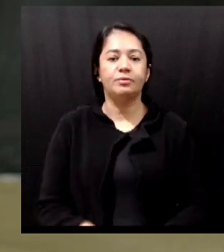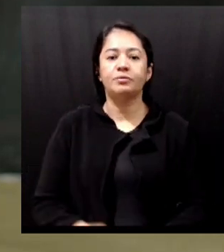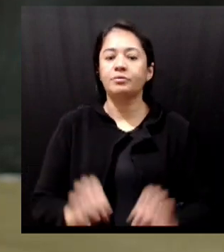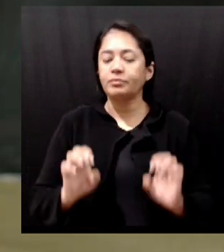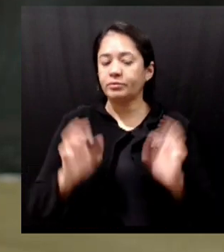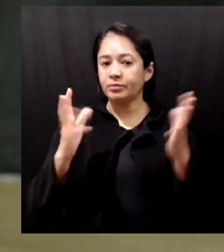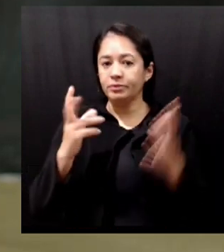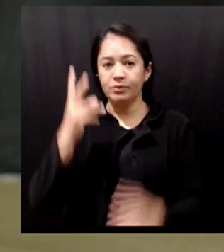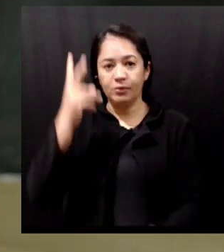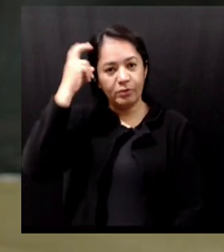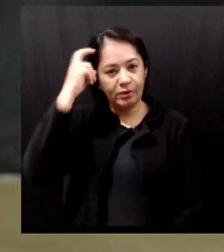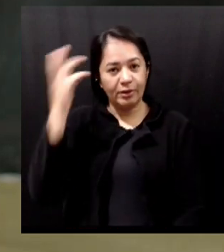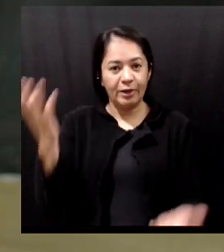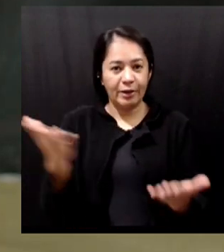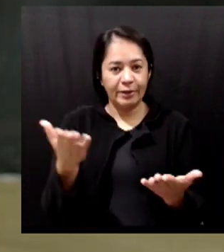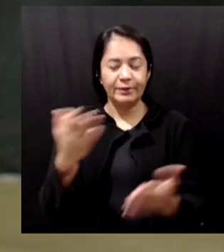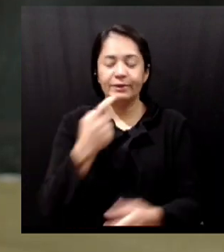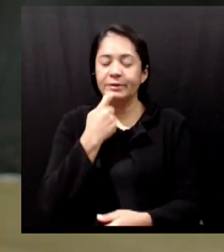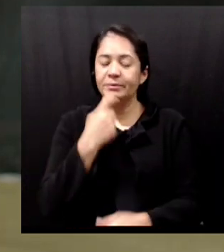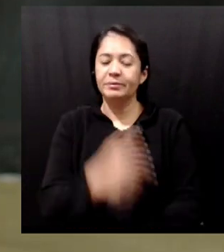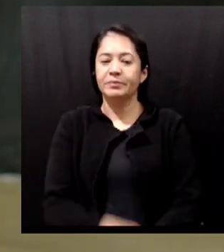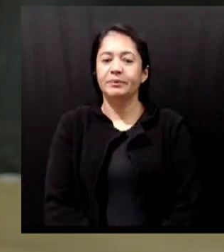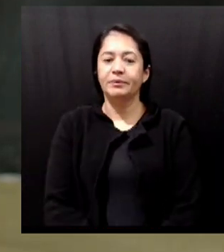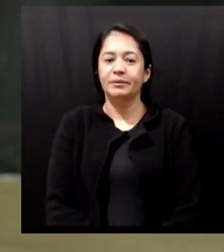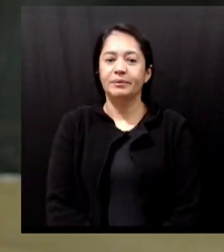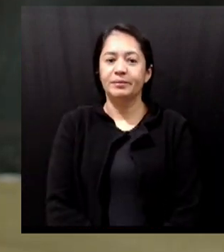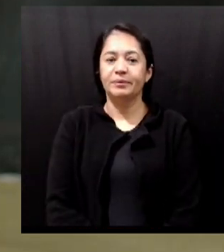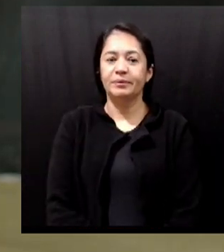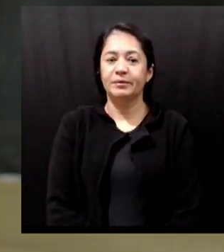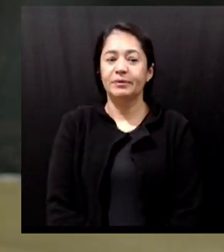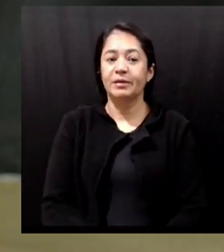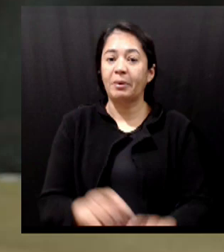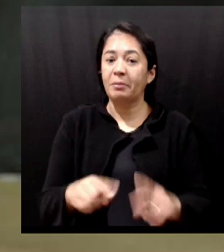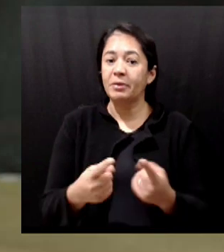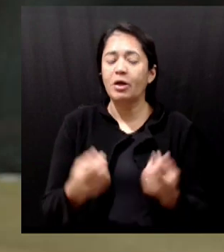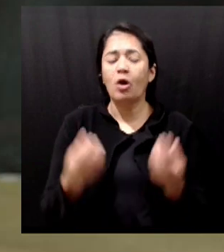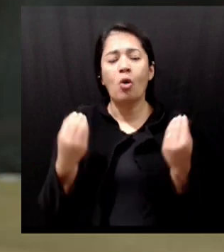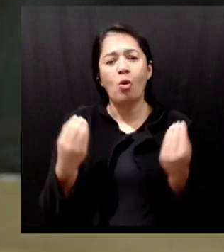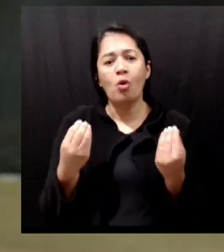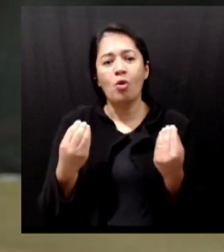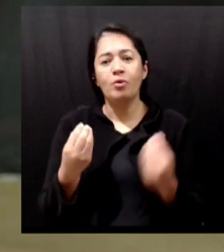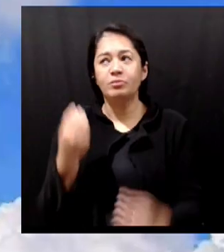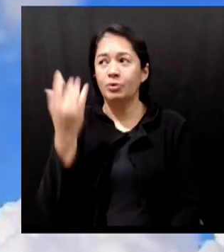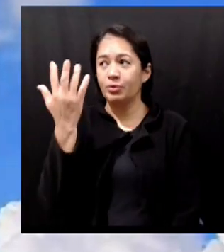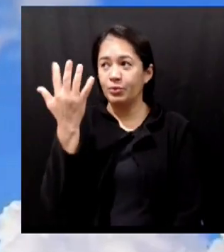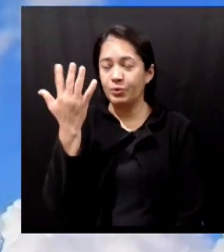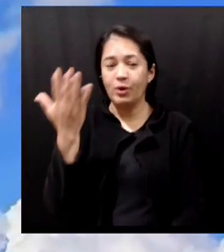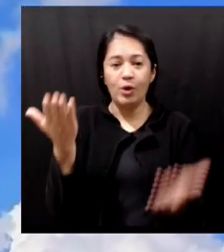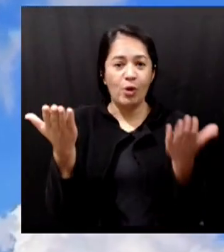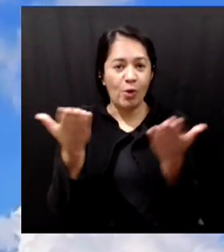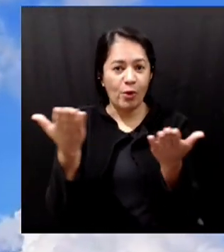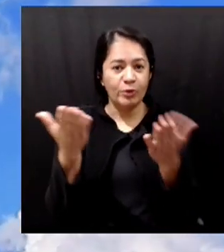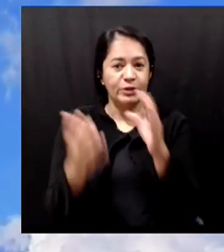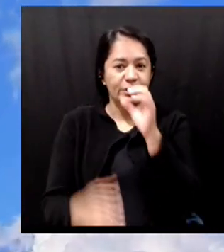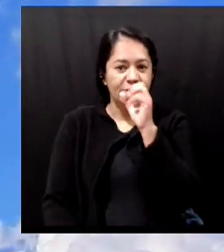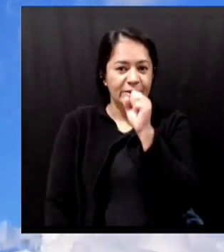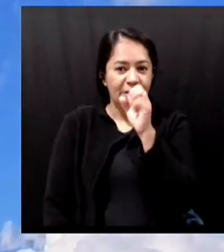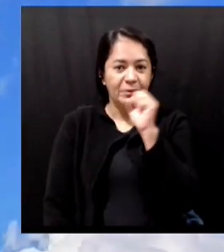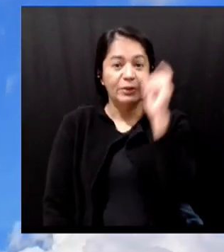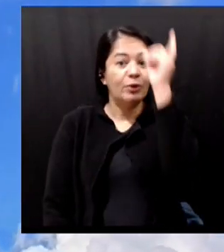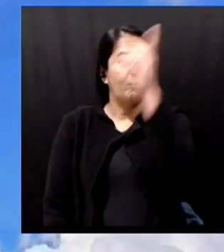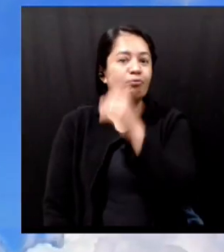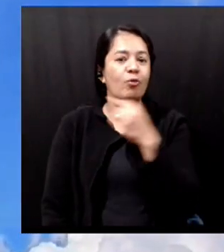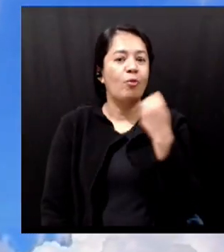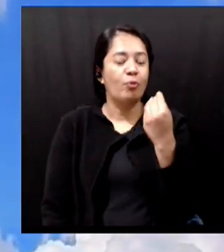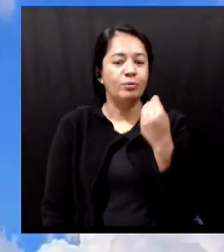aqui na cidade de Campinas. E falando em final de semana, como é que será que fica o tempo para hoje, sábado e domingo? Vamos conferir então previsão